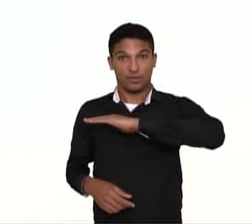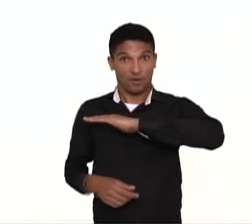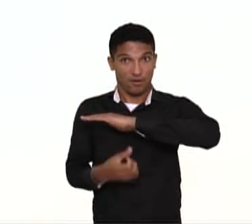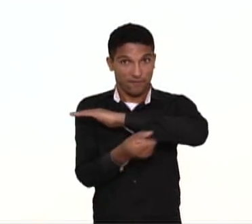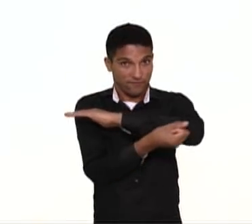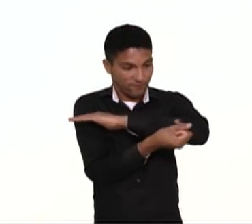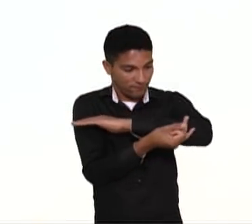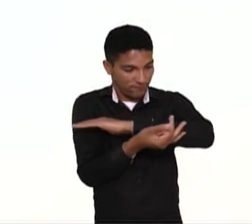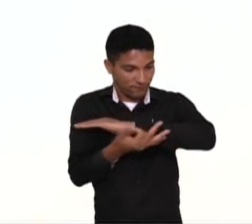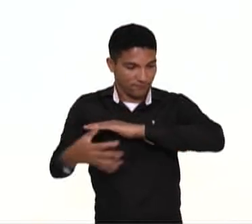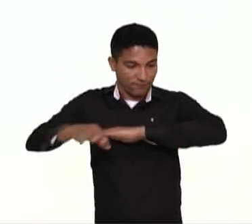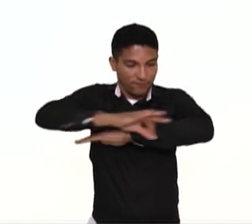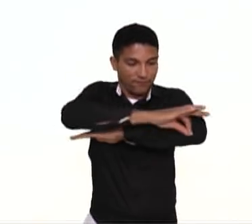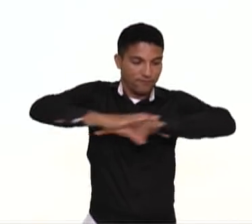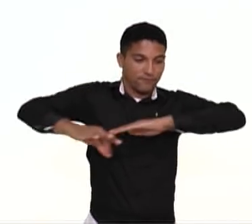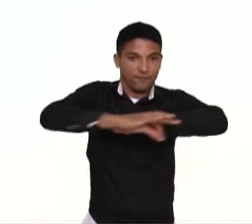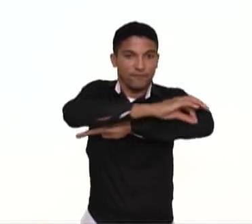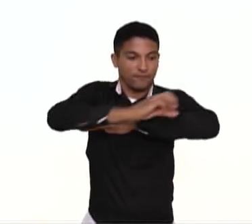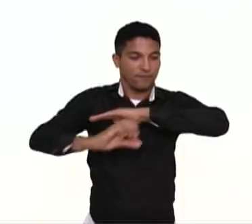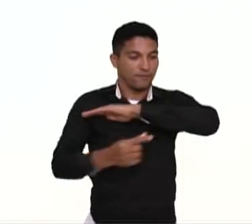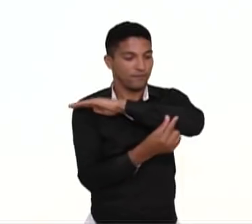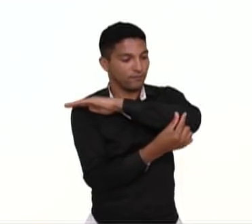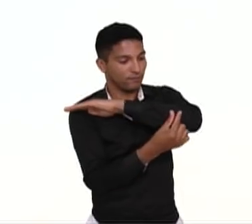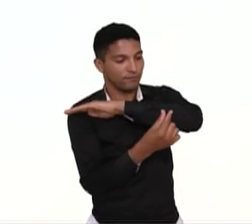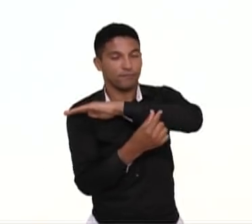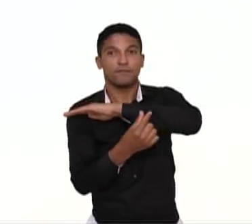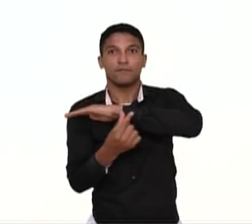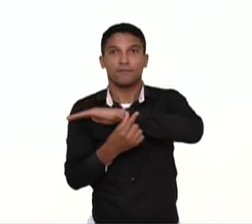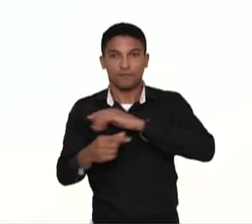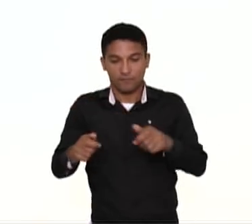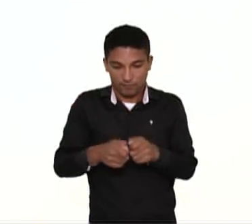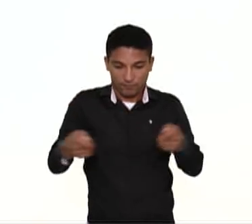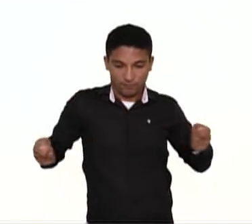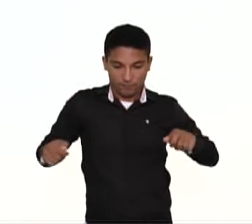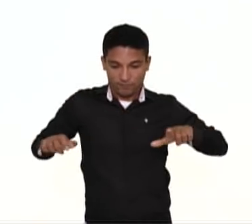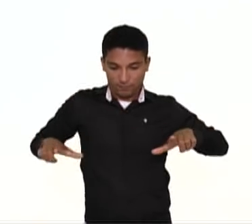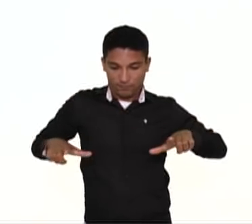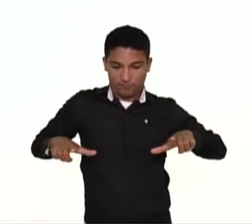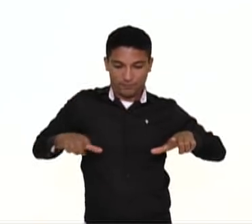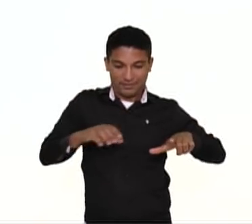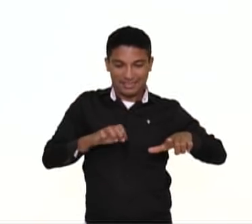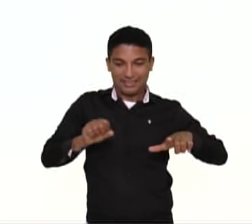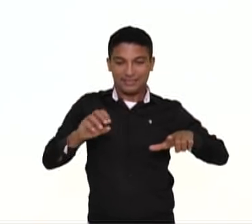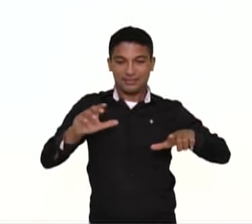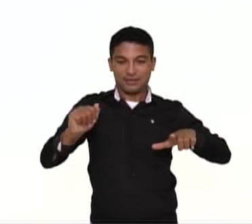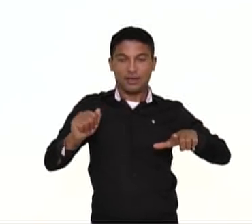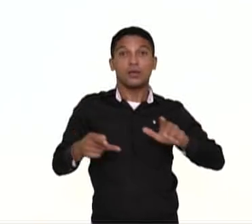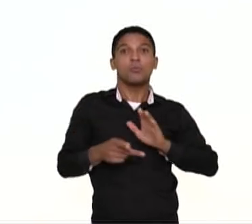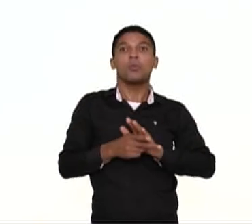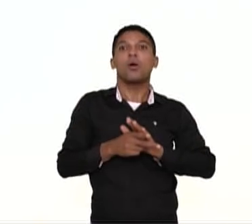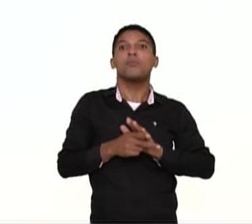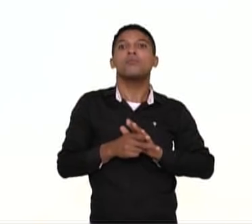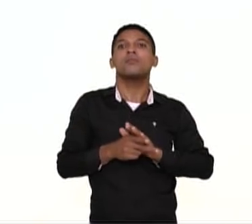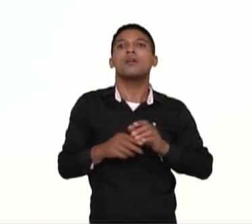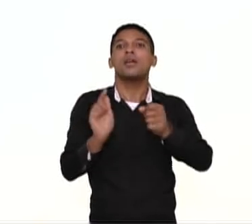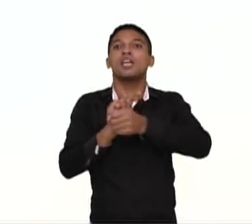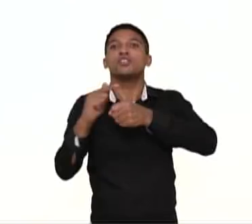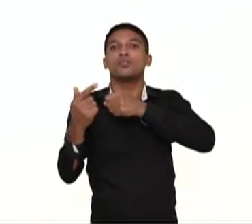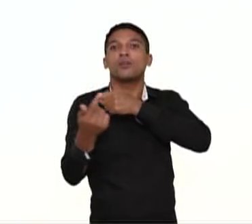de história, você vai ver a tua escala representada em 1, é a primeira unidade aqui, que representa o tamanho que